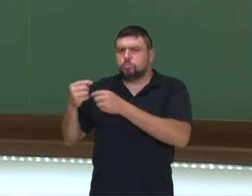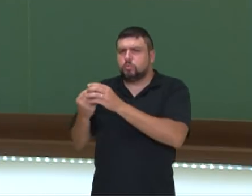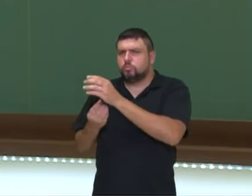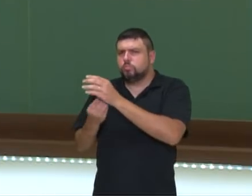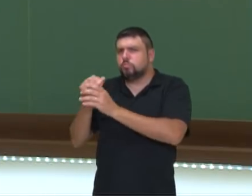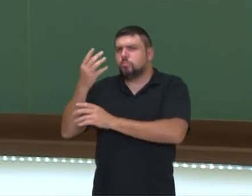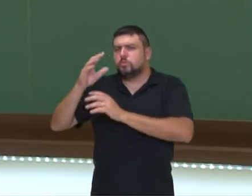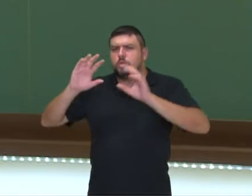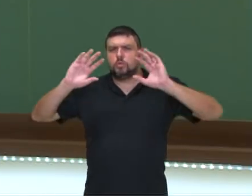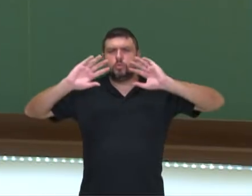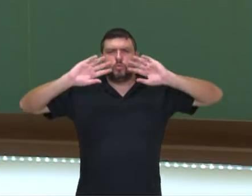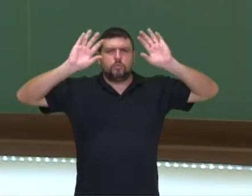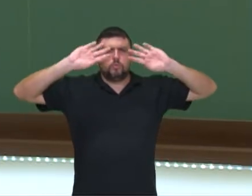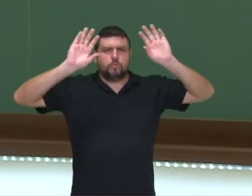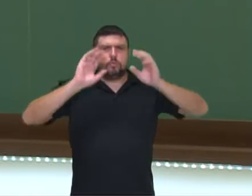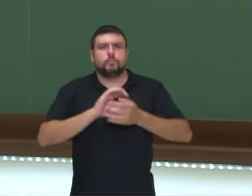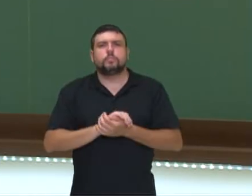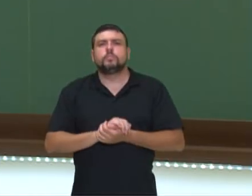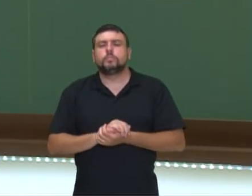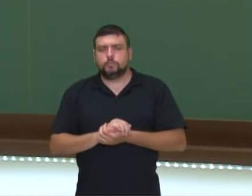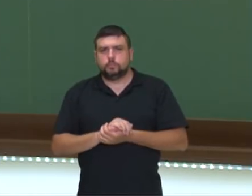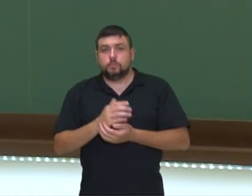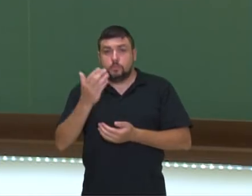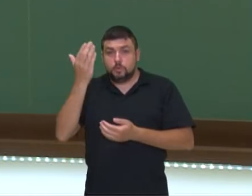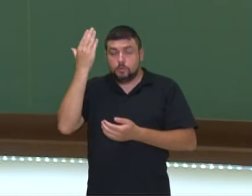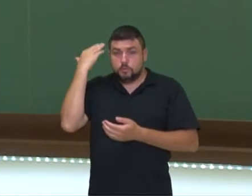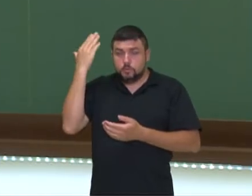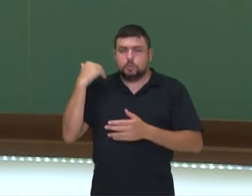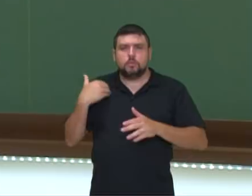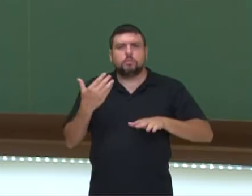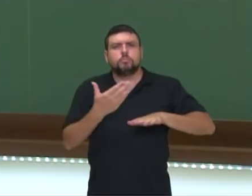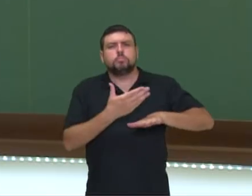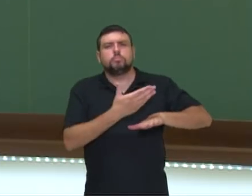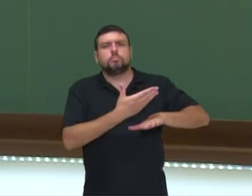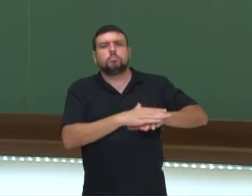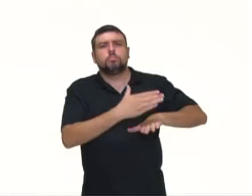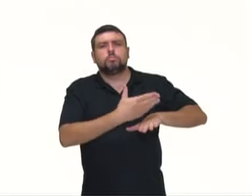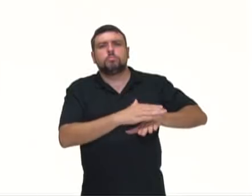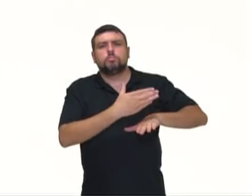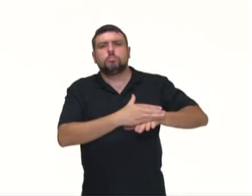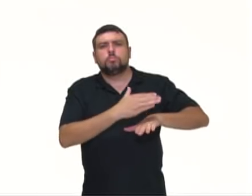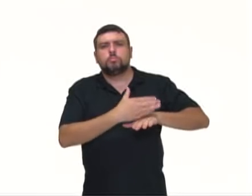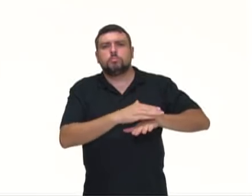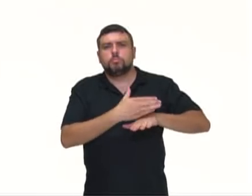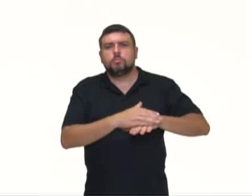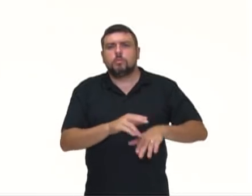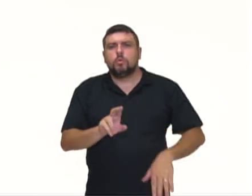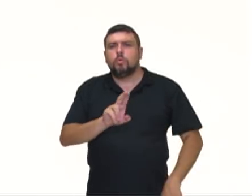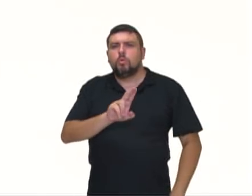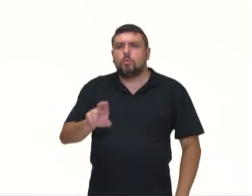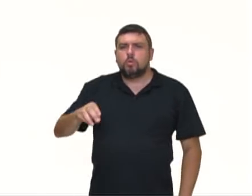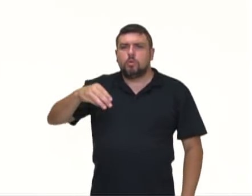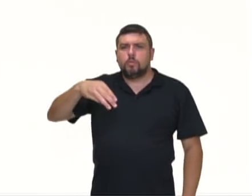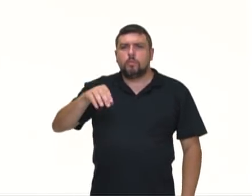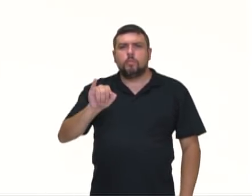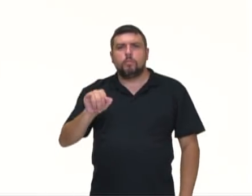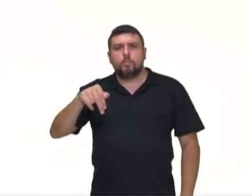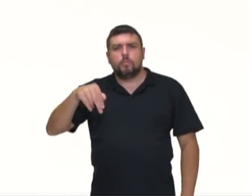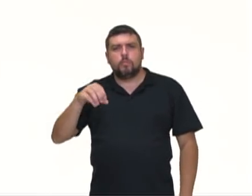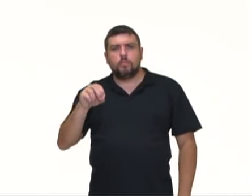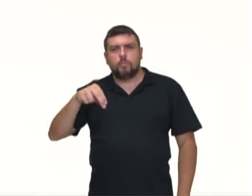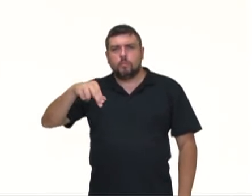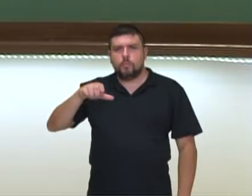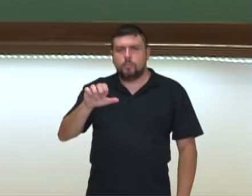partir de uma modalidade, de uma atividade que não se chamava vôlei. No início se chamava minonete. Assim como vários